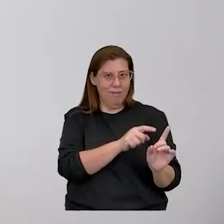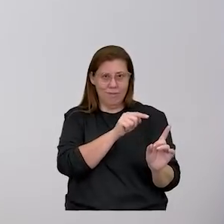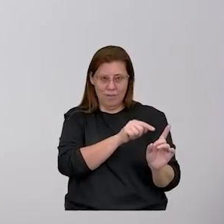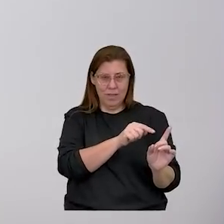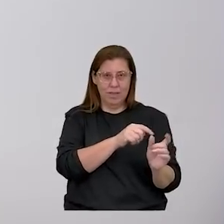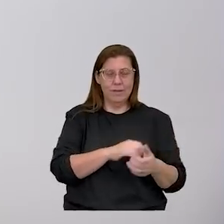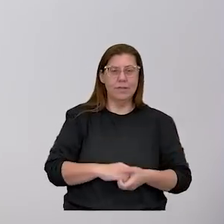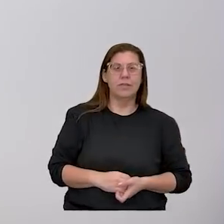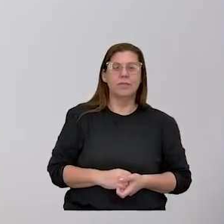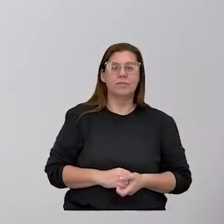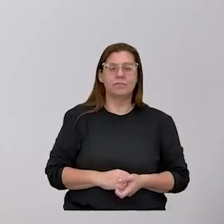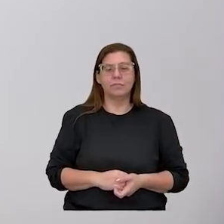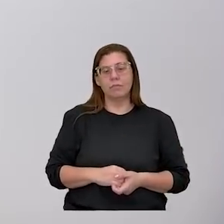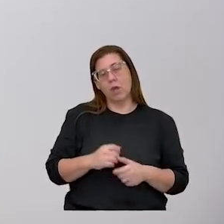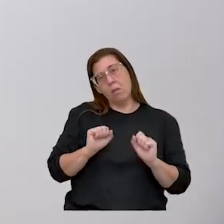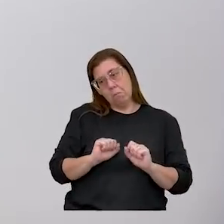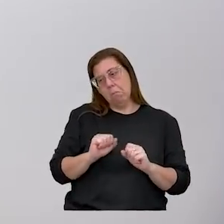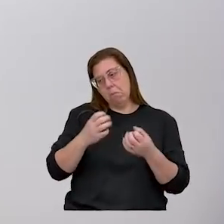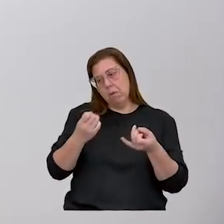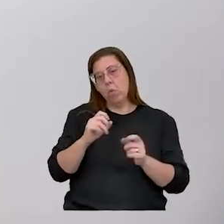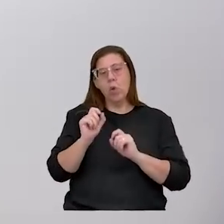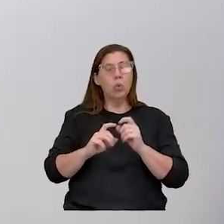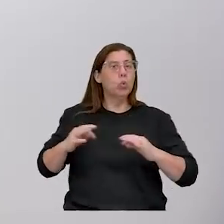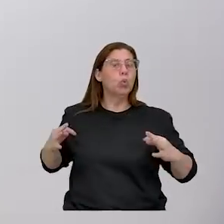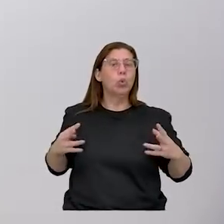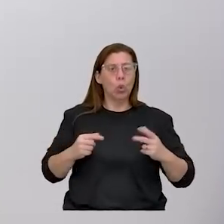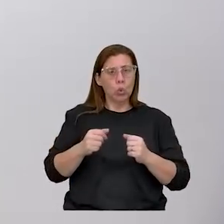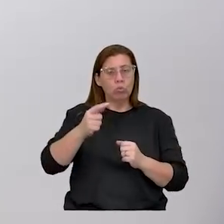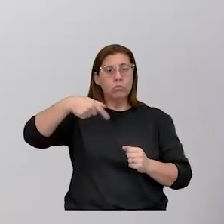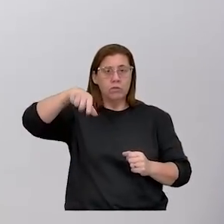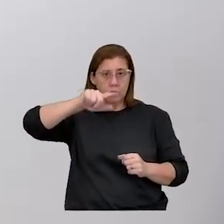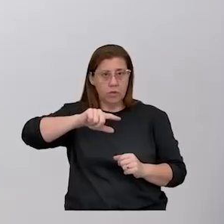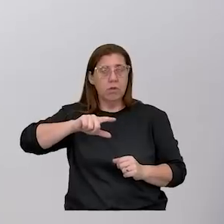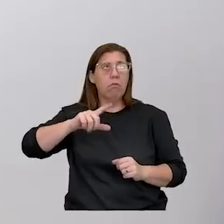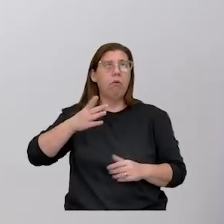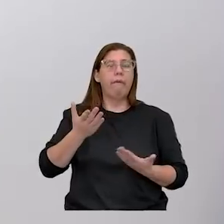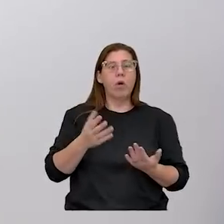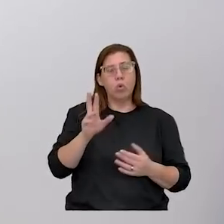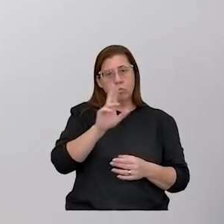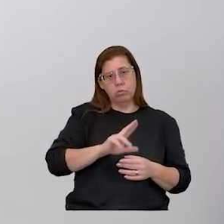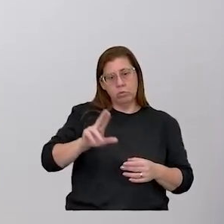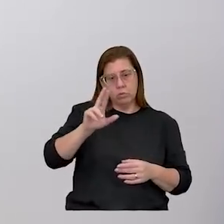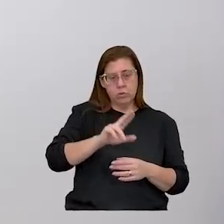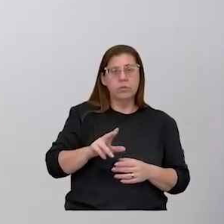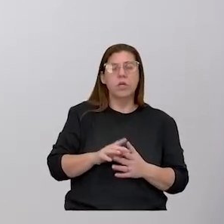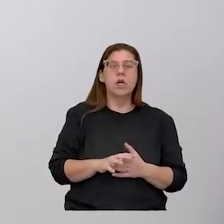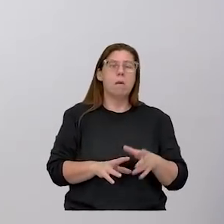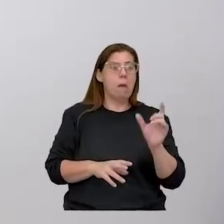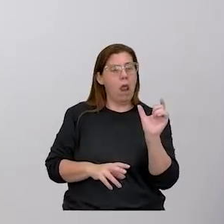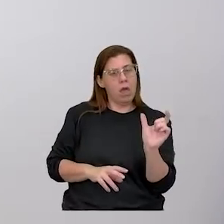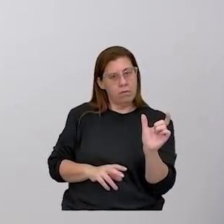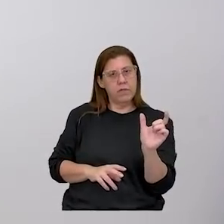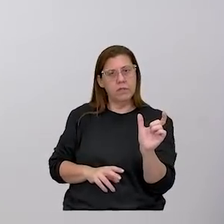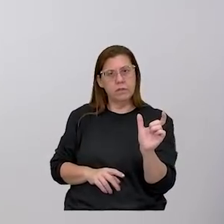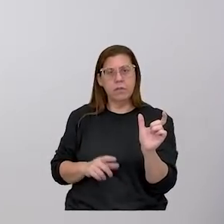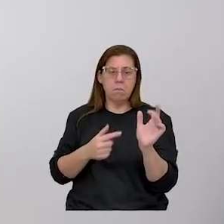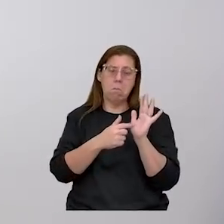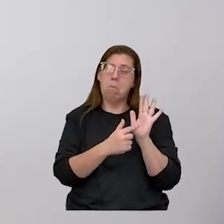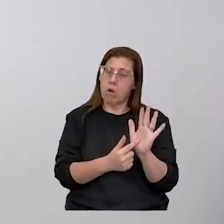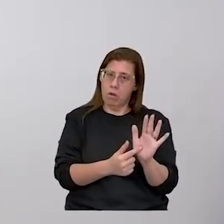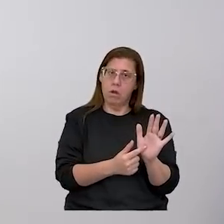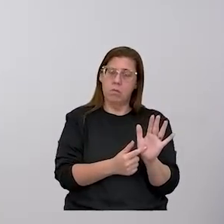Talvez seja tá? o aplicativo, né? A internet da pessoa. Tá bom, é só para falar, porque às vezes elas ficam, né, querendo ver o que a gente está passando. Beleza. Bom,